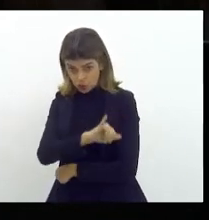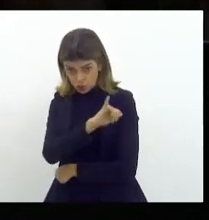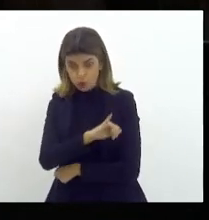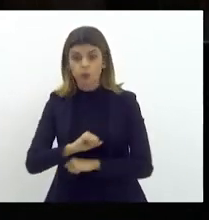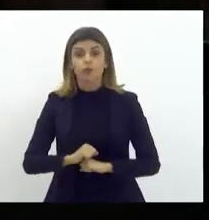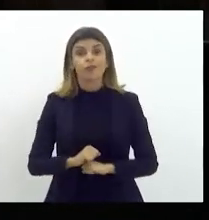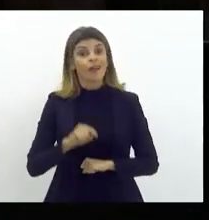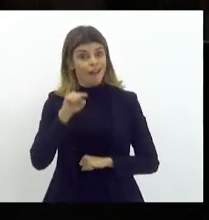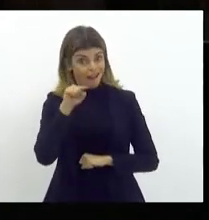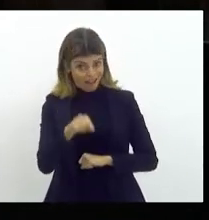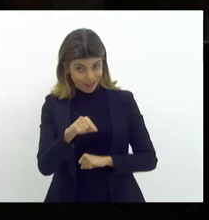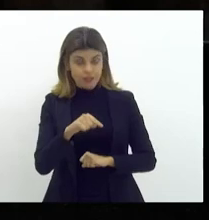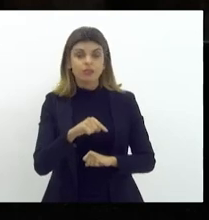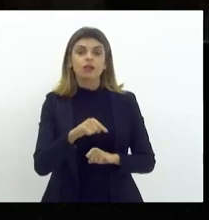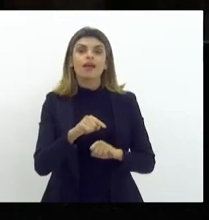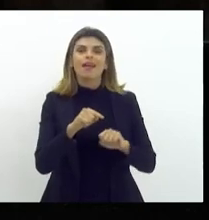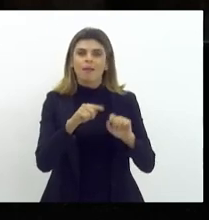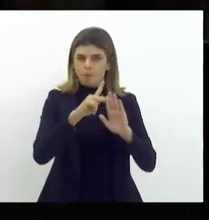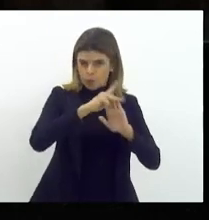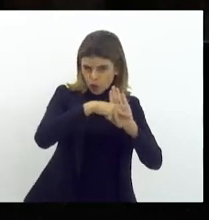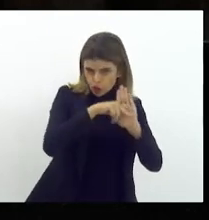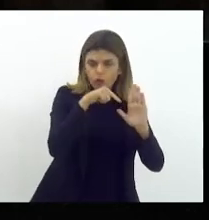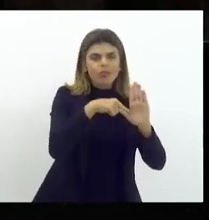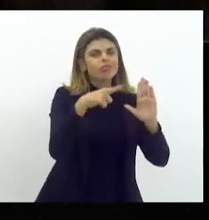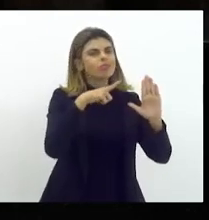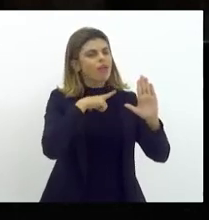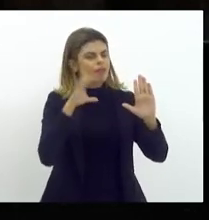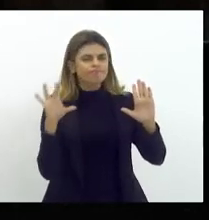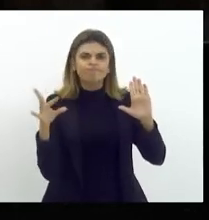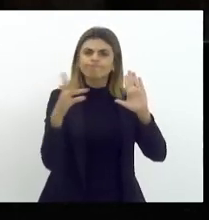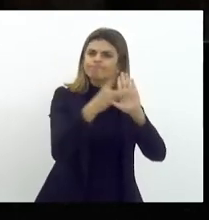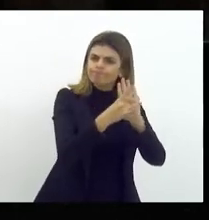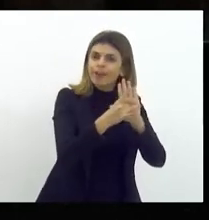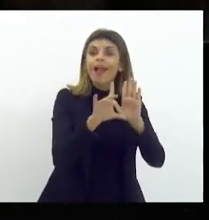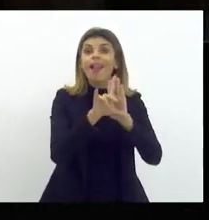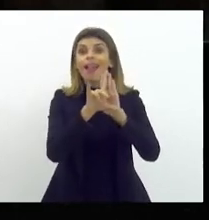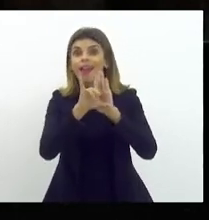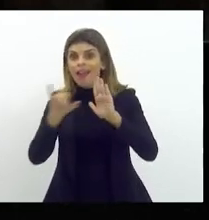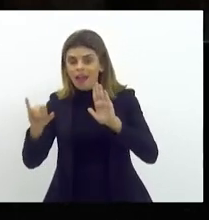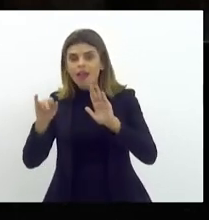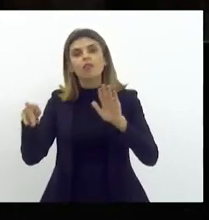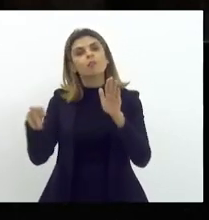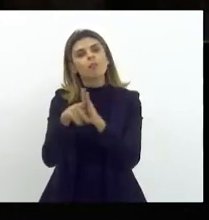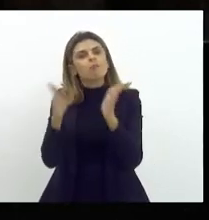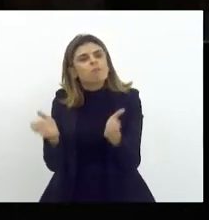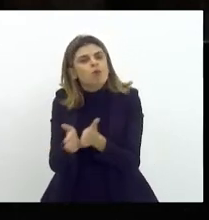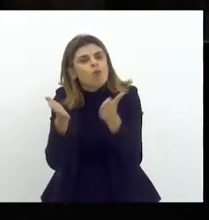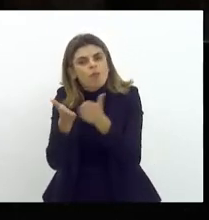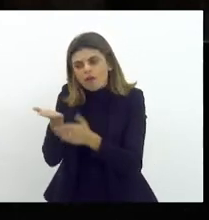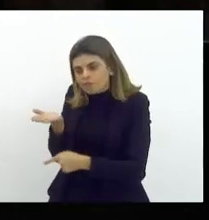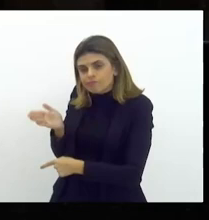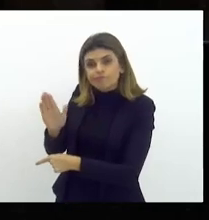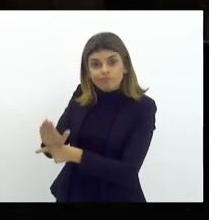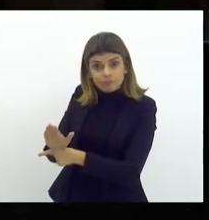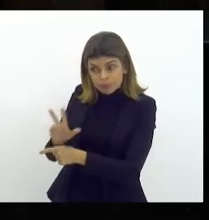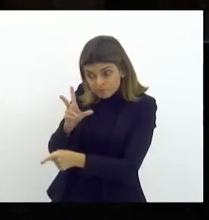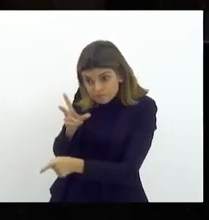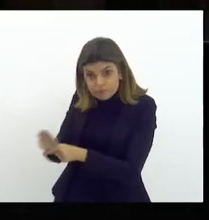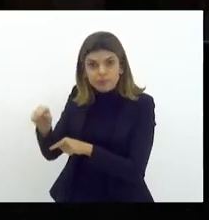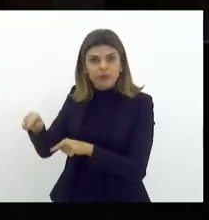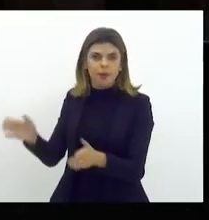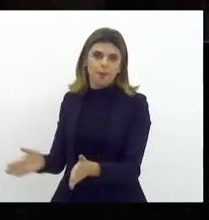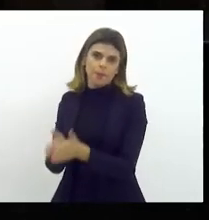em questão tem exatamente espírito da lei do ponto Estadual de combate à pobreza combater a pobreza